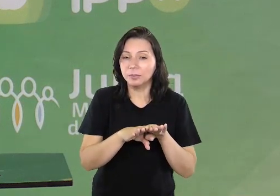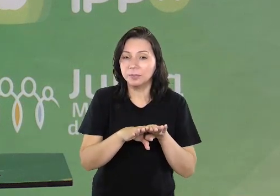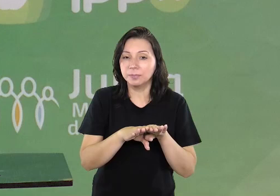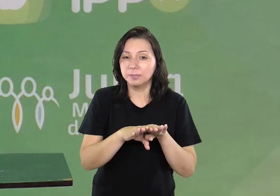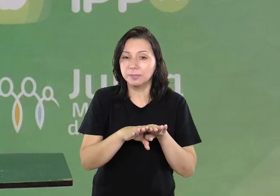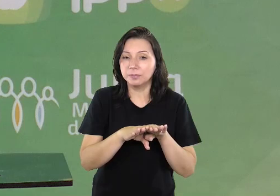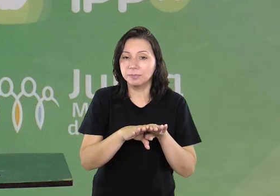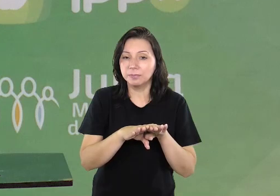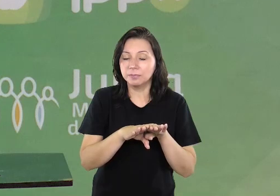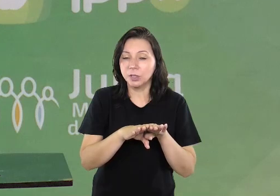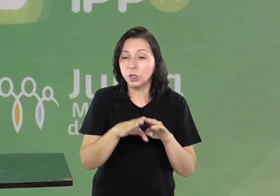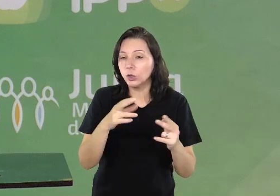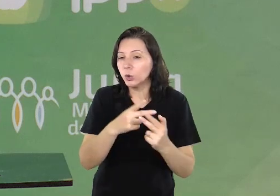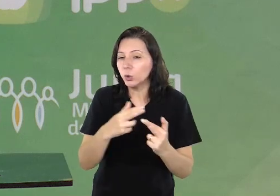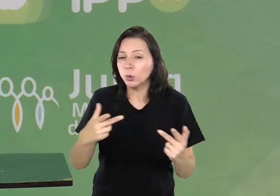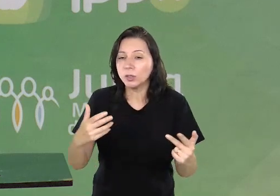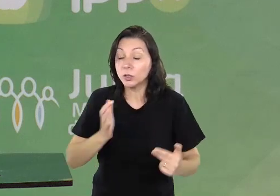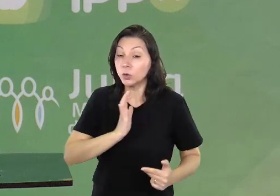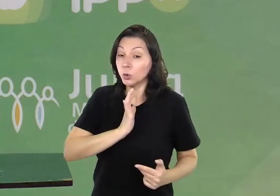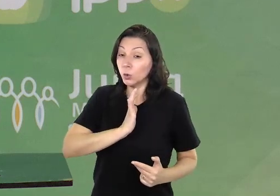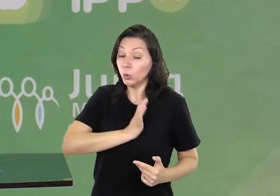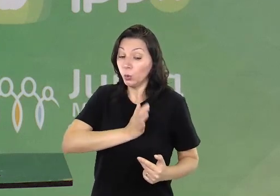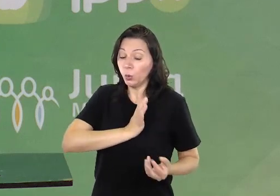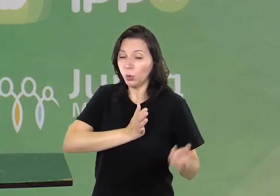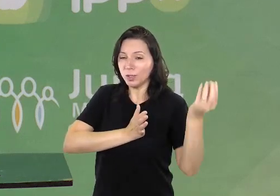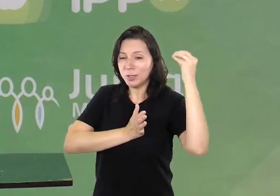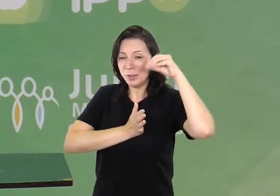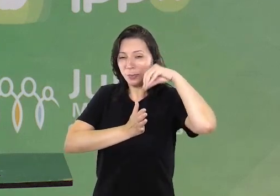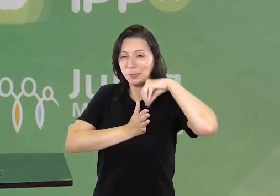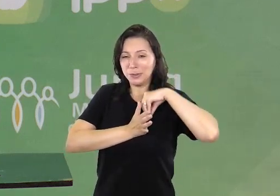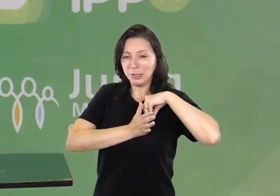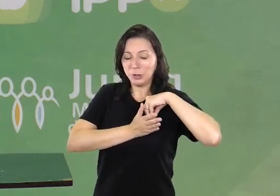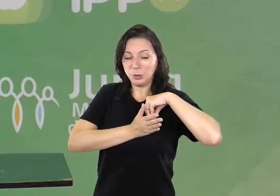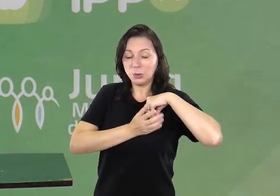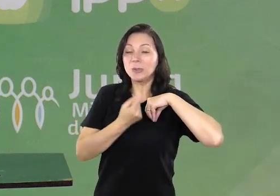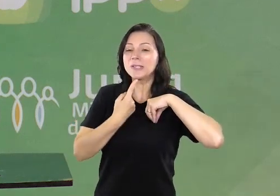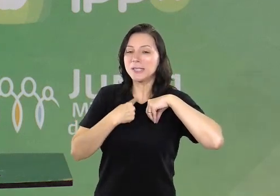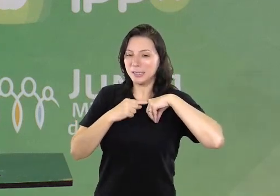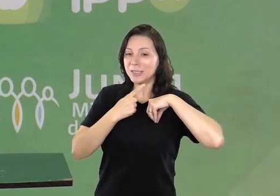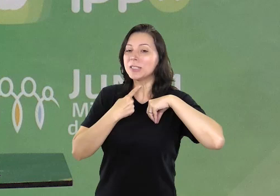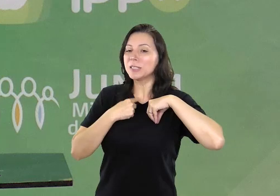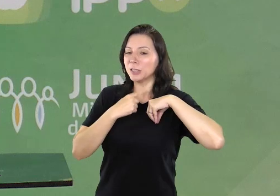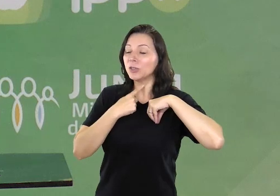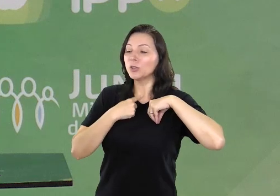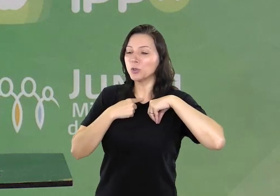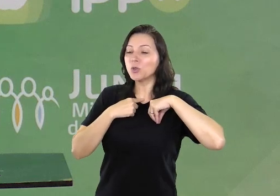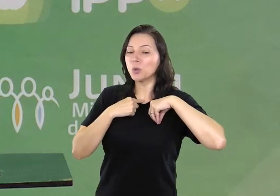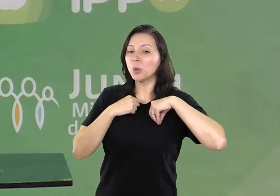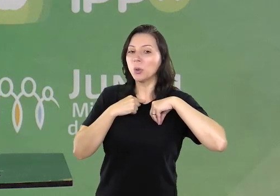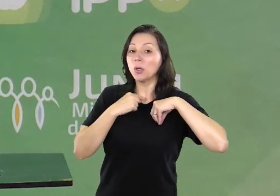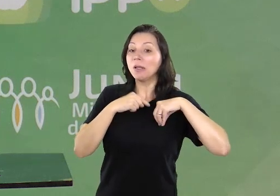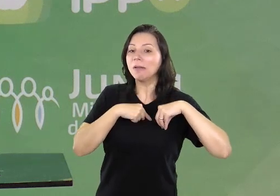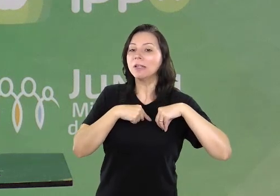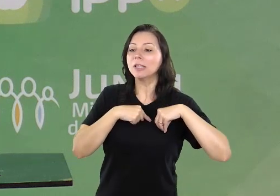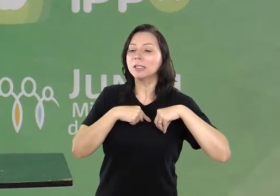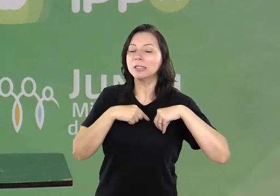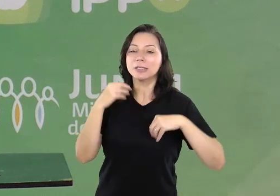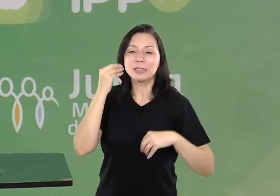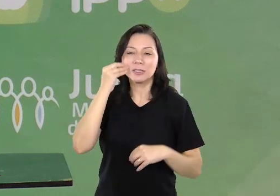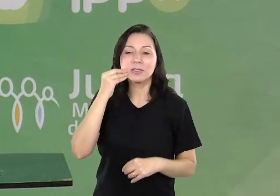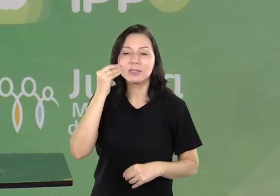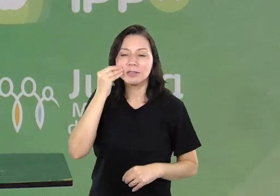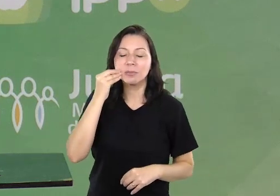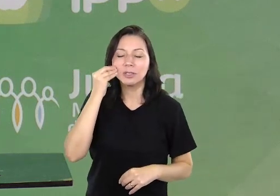de alegria alguma coração a fonte perigosíssima de desejos